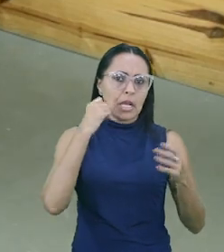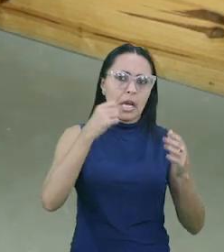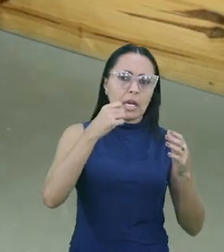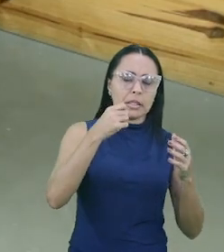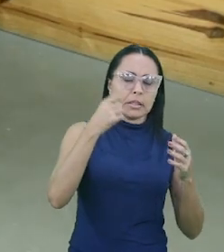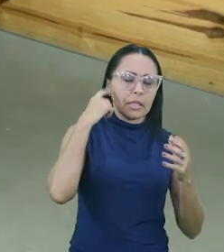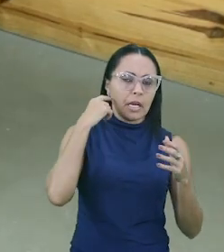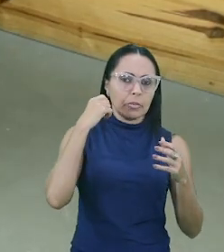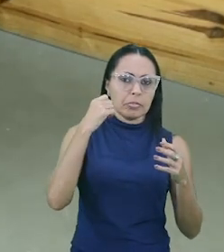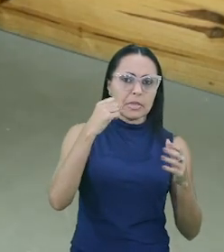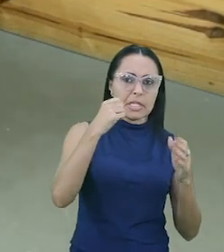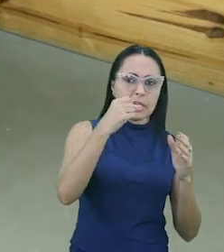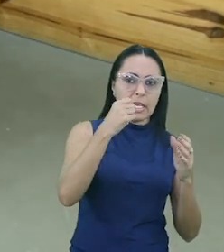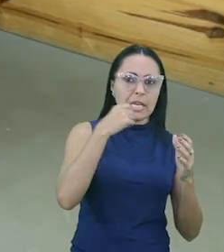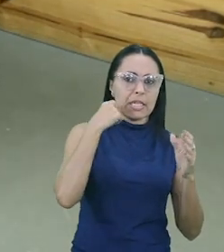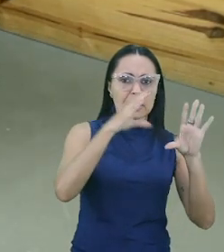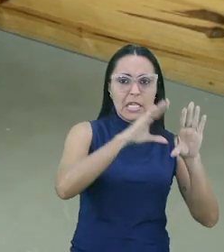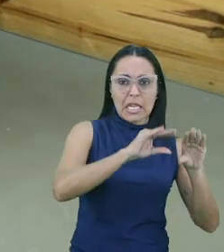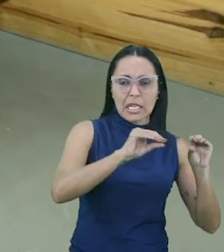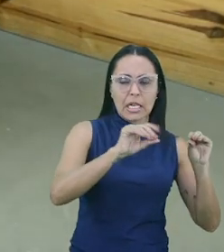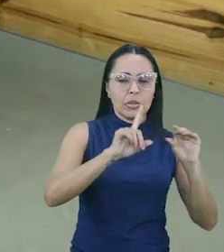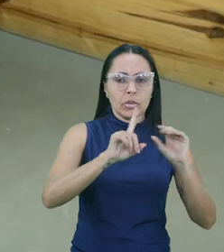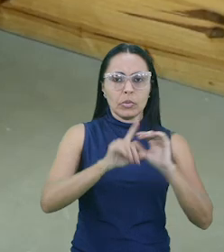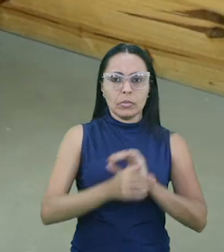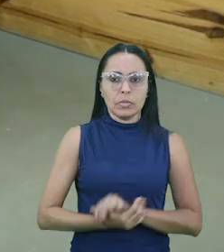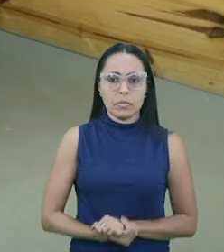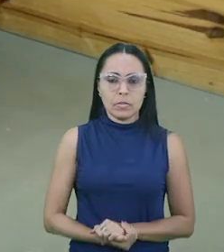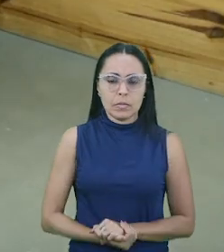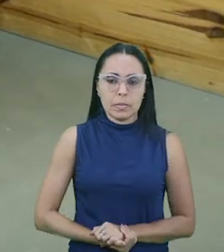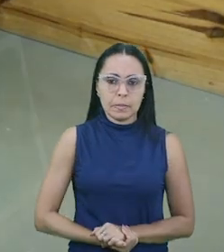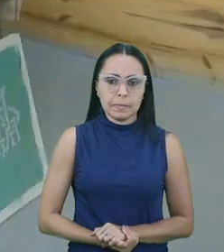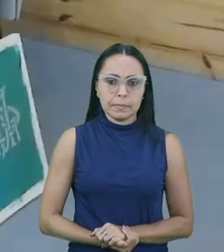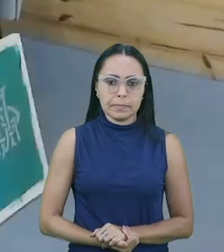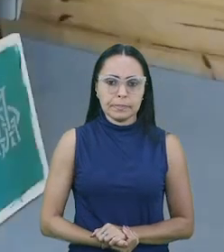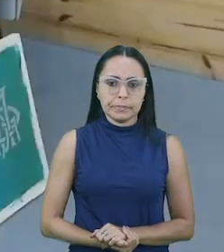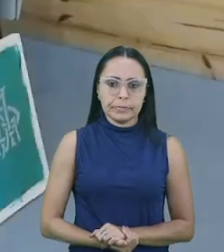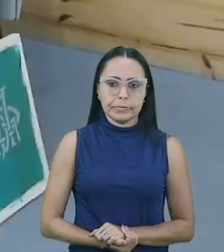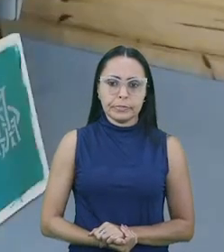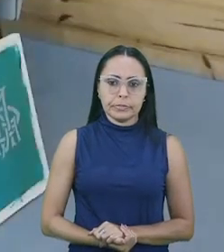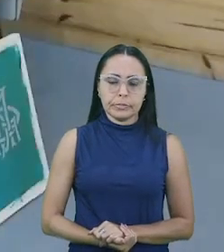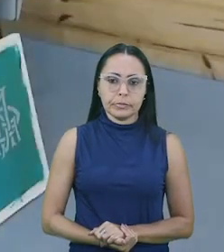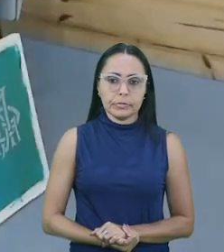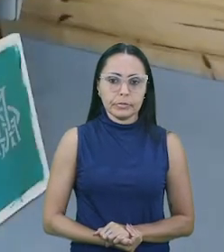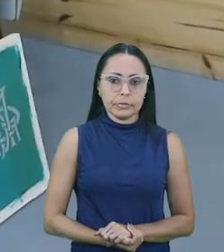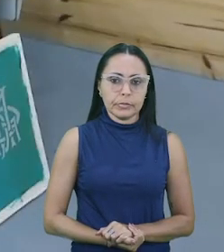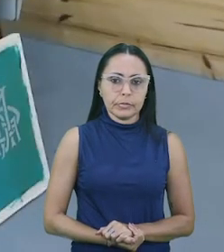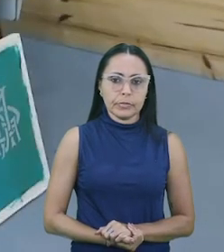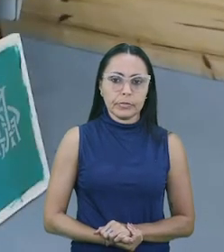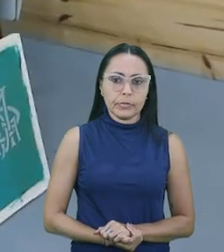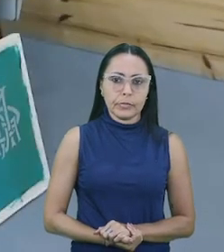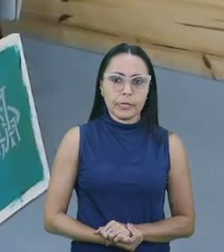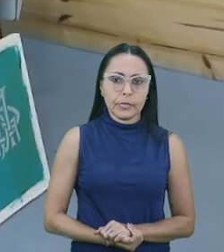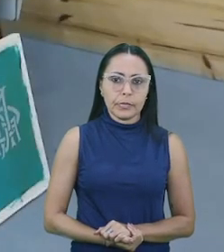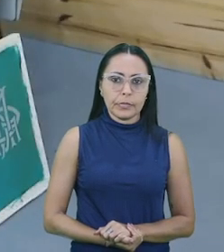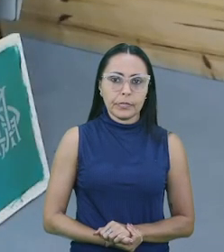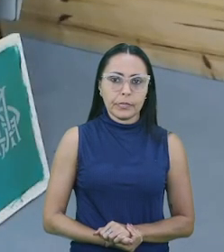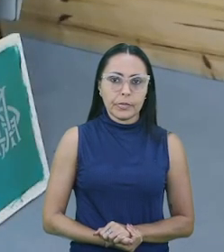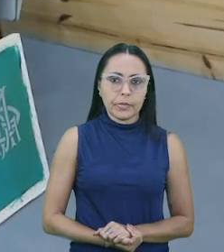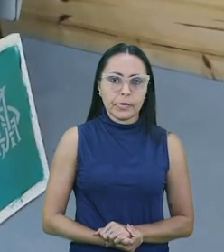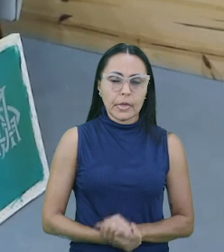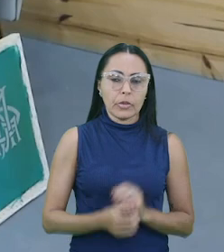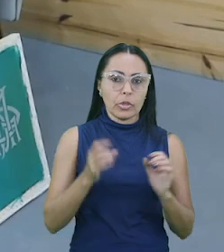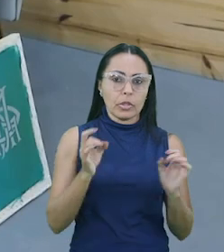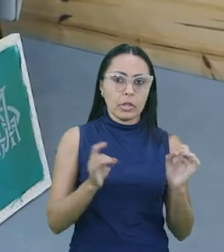boa cobertura é bem interessante. Um secador. Então, a gente encerrou as imagens aqui, né,